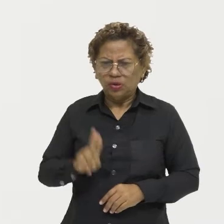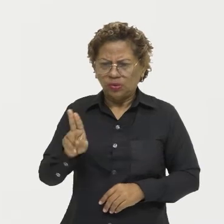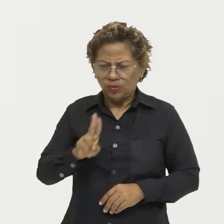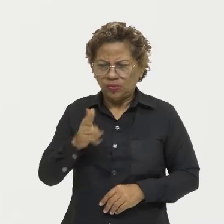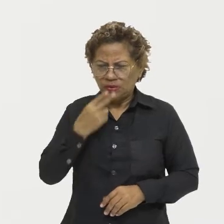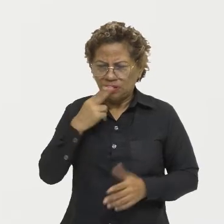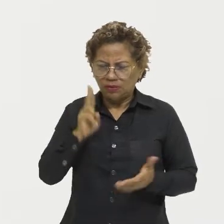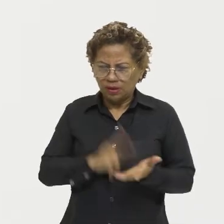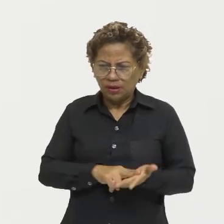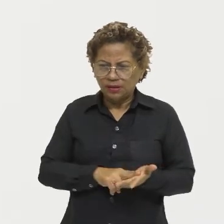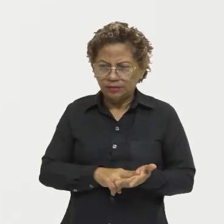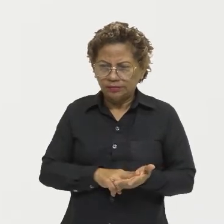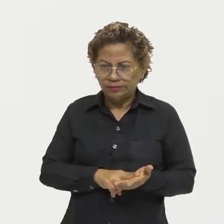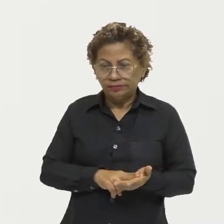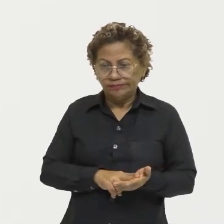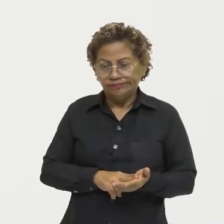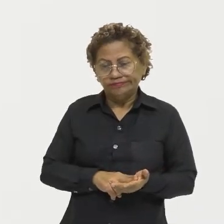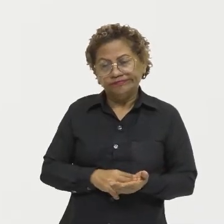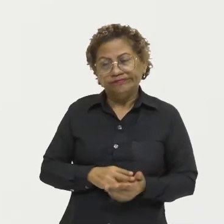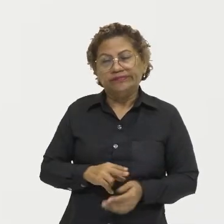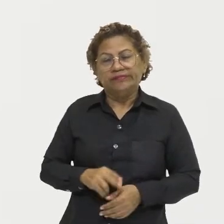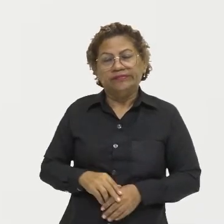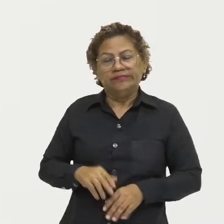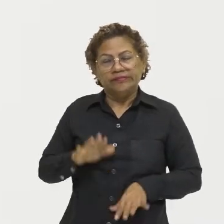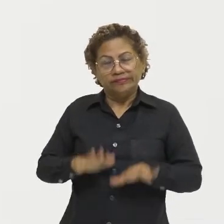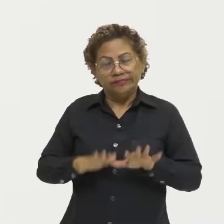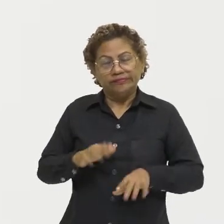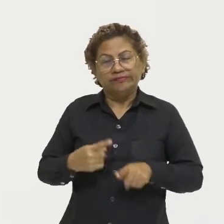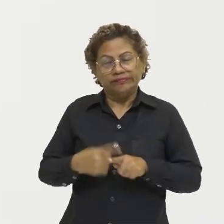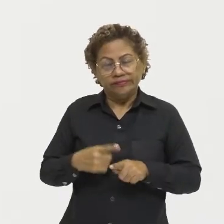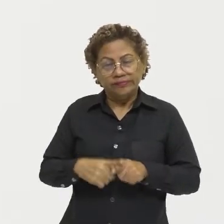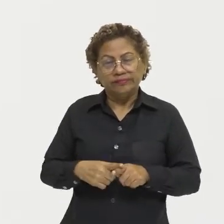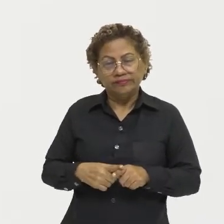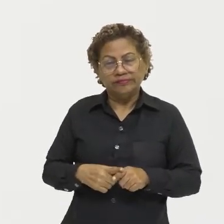de comunicação que, no caso,